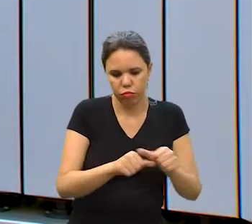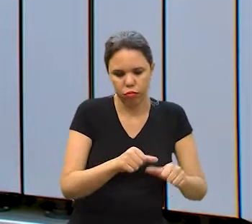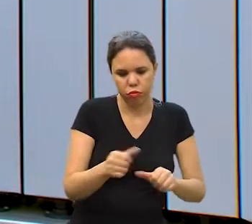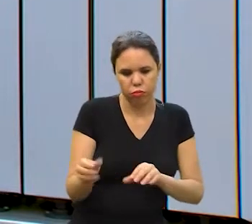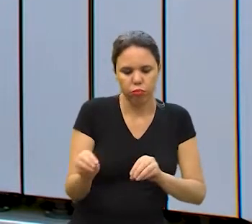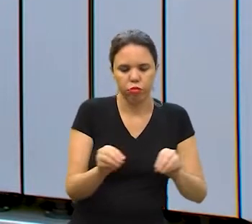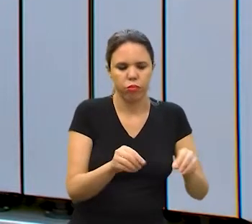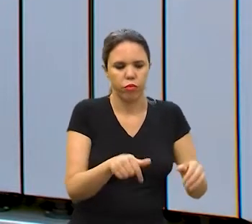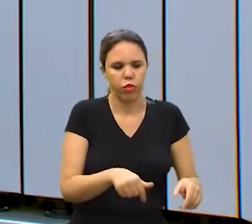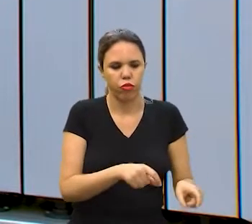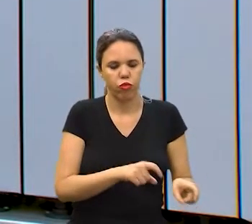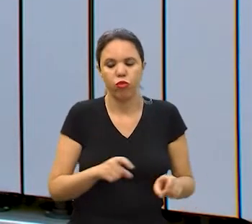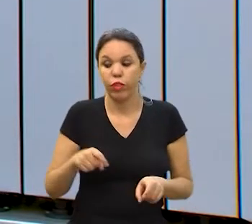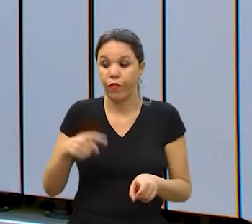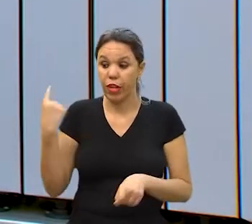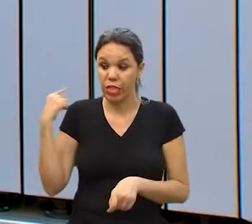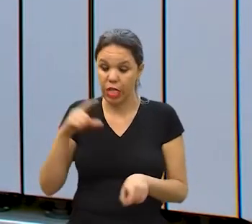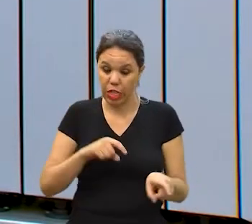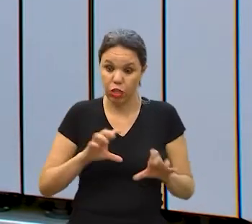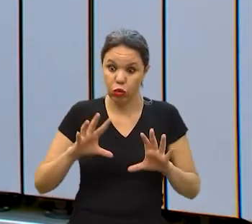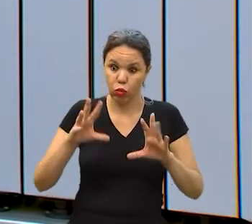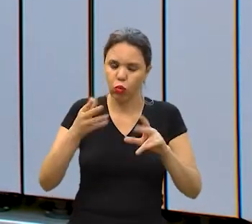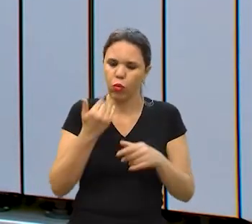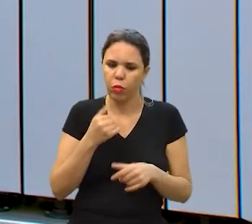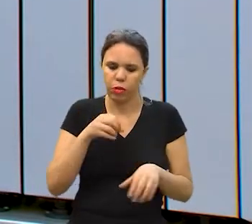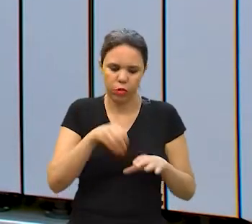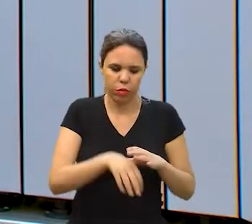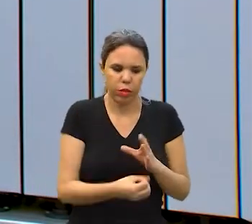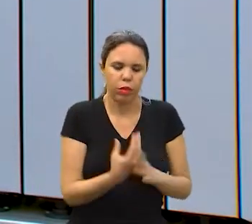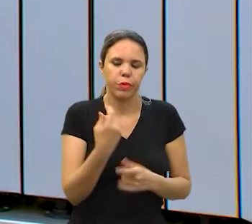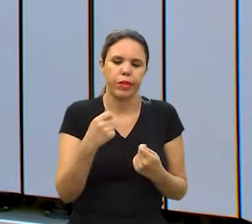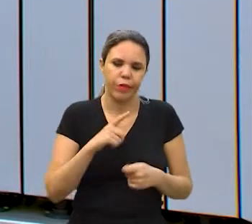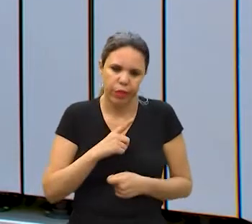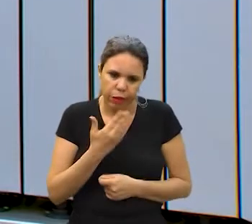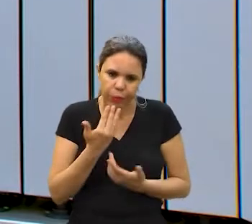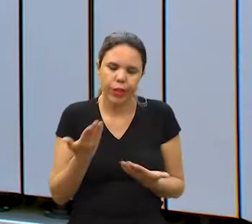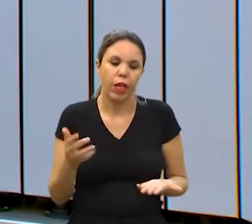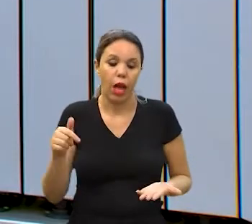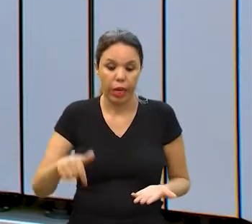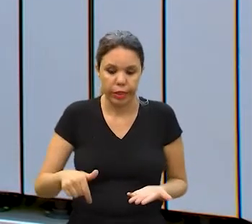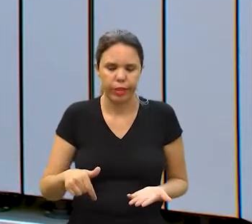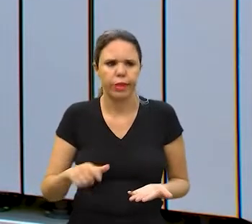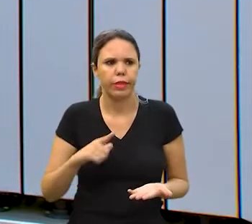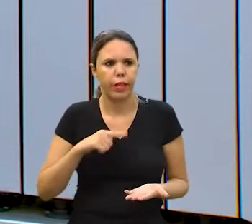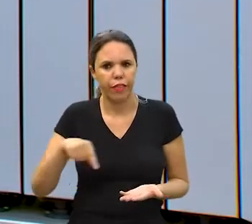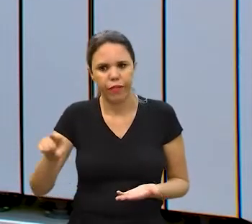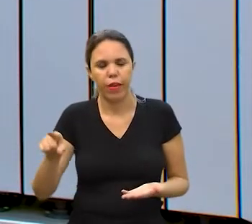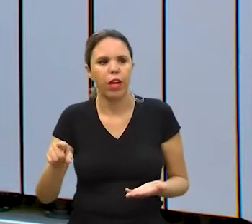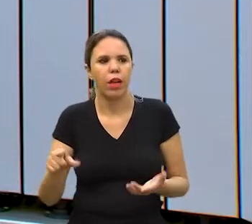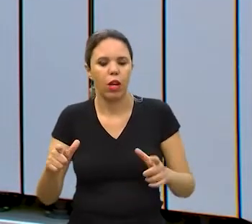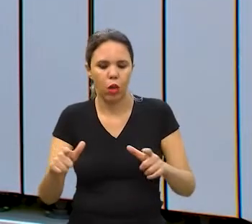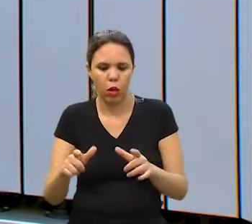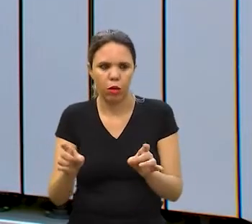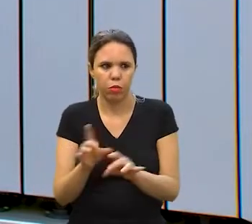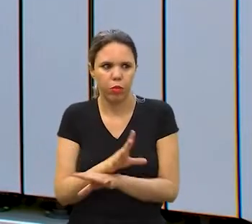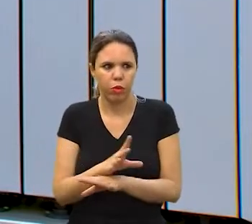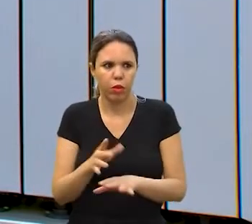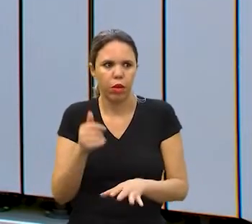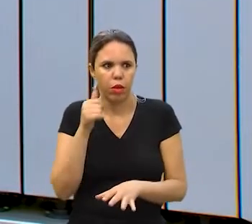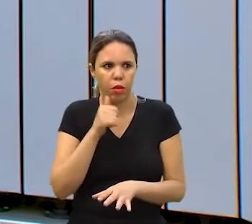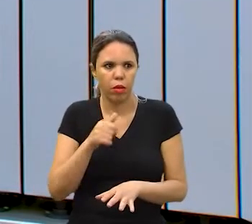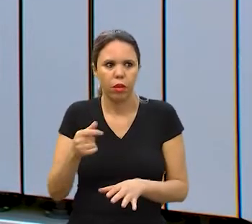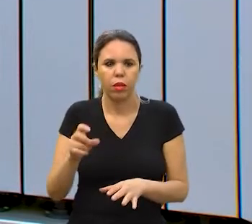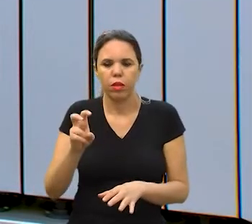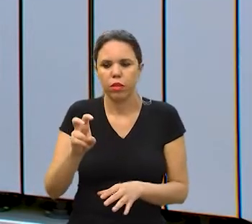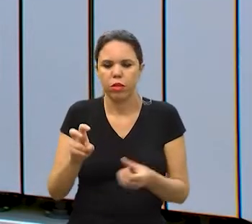mudou. Na fazenda você tinha tudo, você tinha comida, você tinha isso, tinha aquilo, mas se não plantasse, não tinha. Aqui não, você vai até marmita, você tem pronta. Só